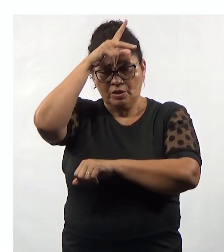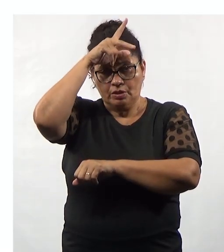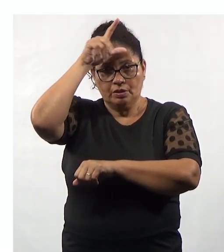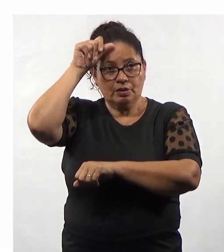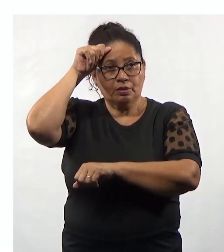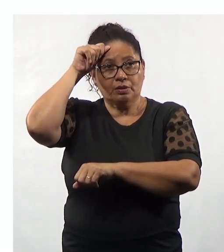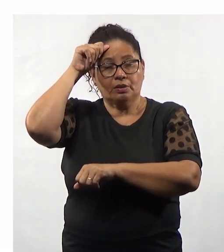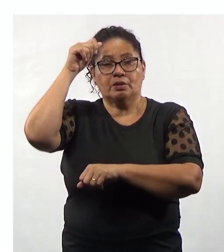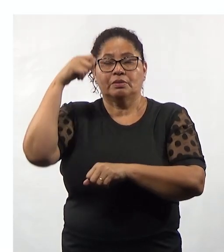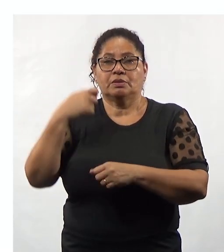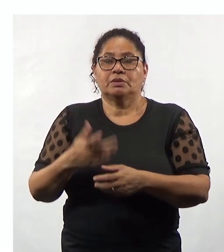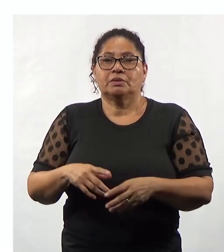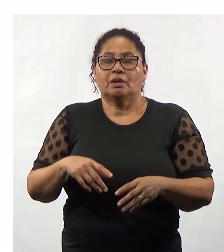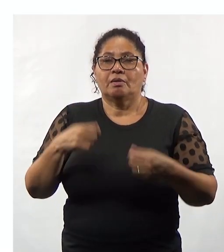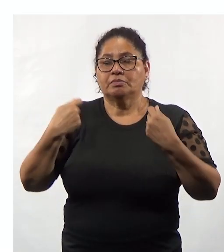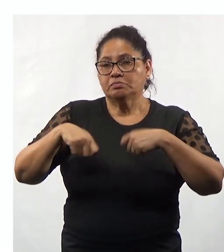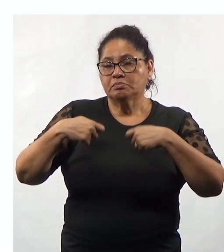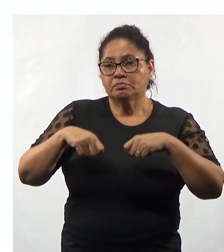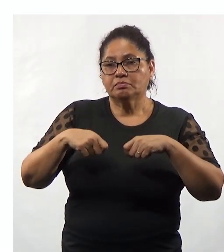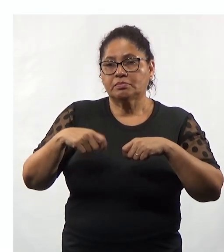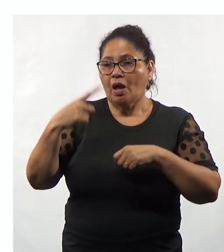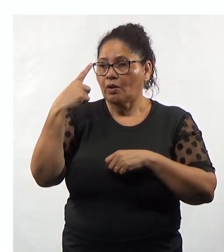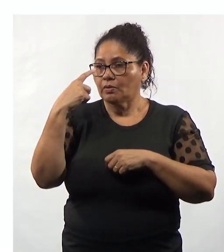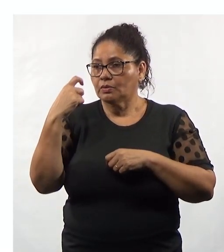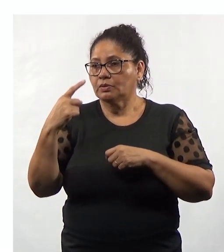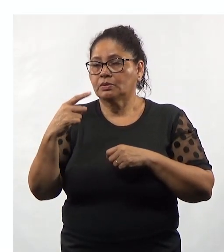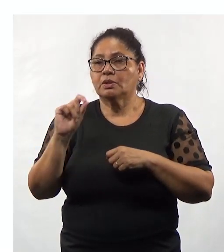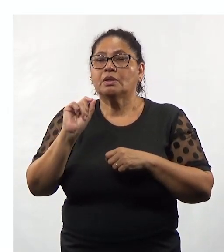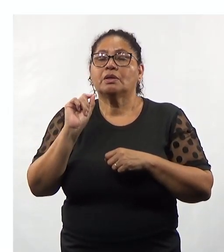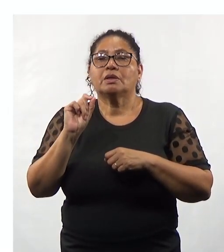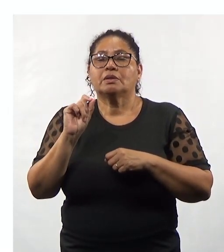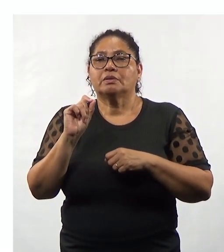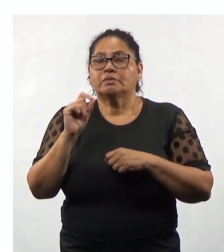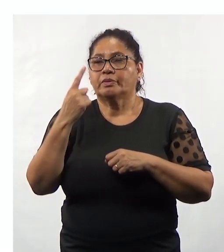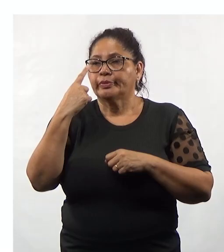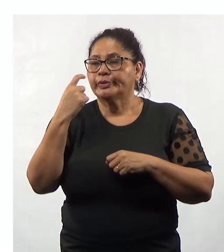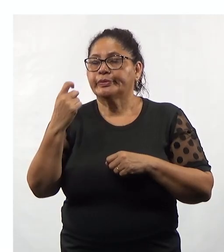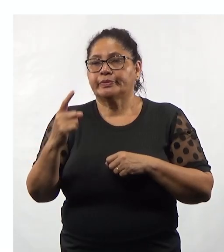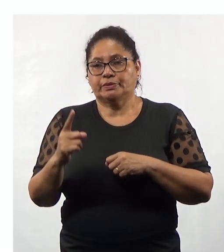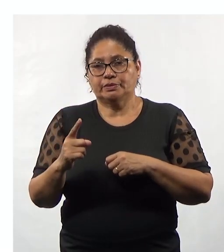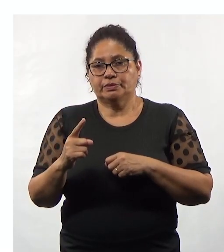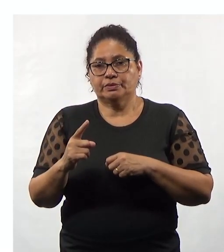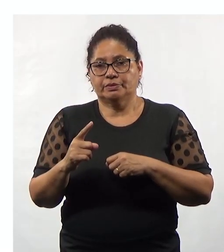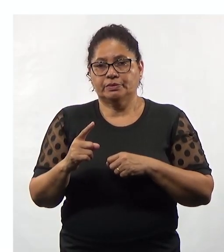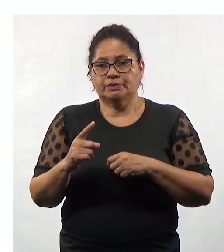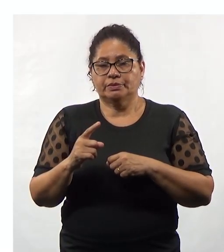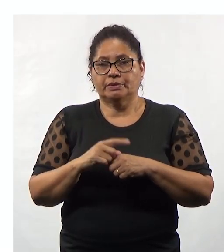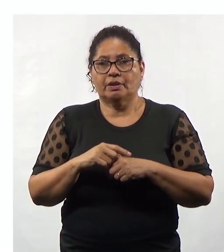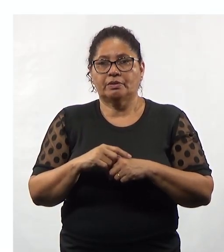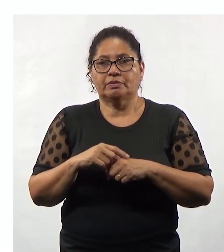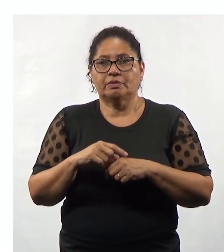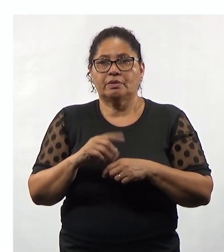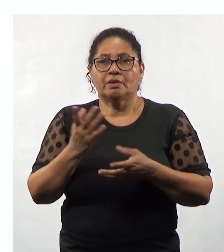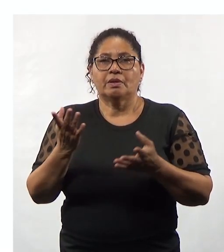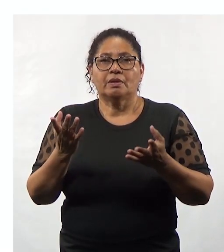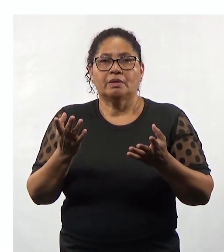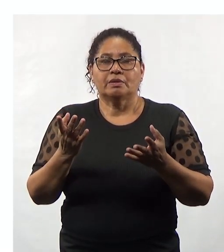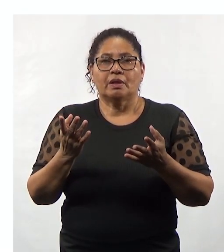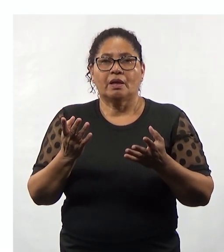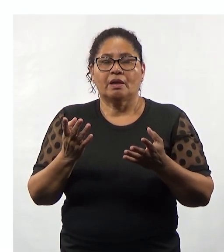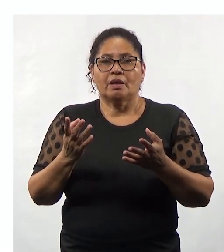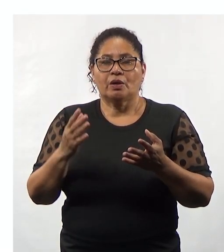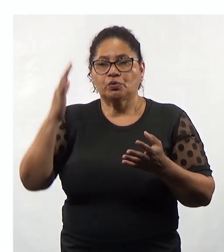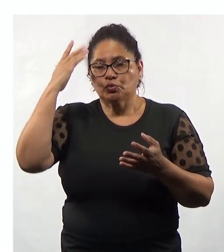prefeitura. Precisamos determinar as partes interessadas. Quem que são as partes interessadas? São os stakeholders, né?